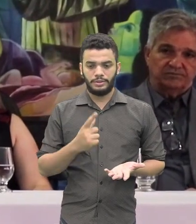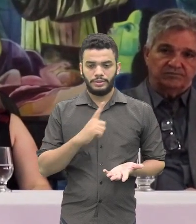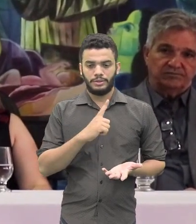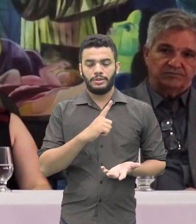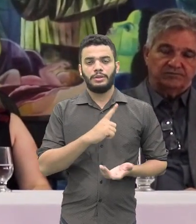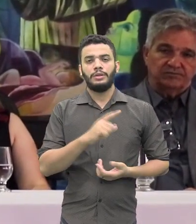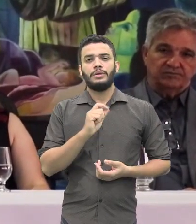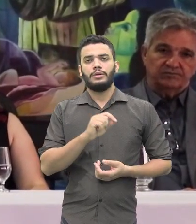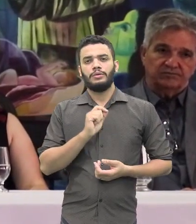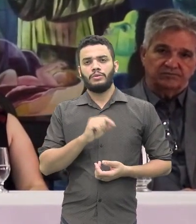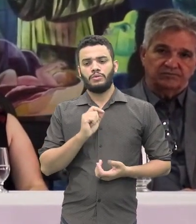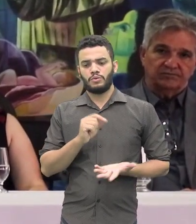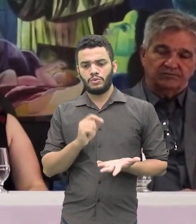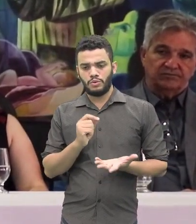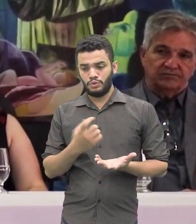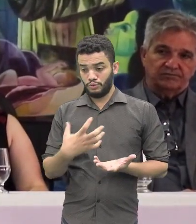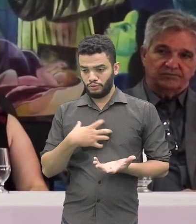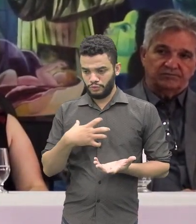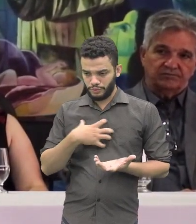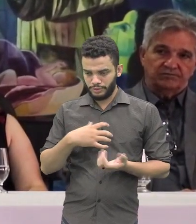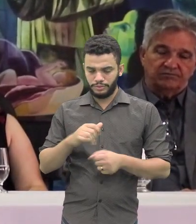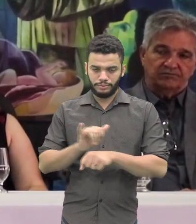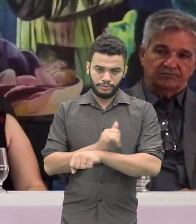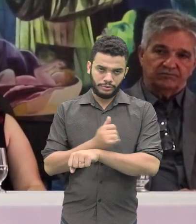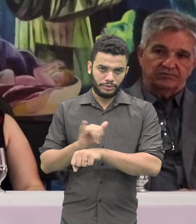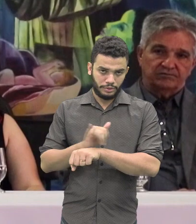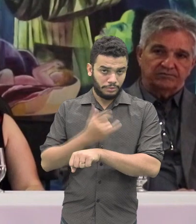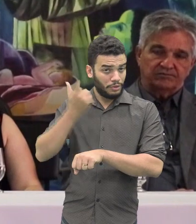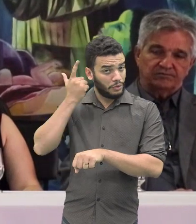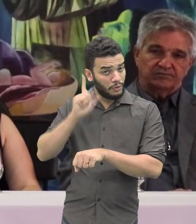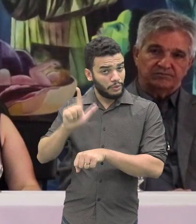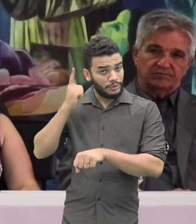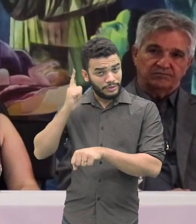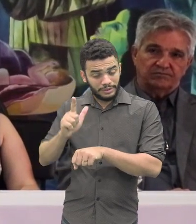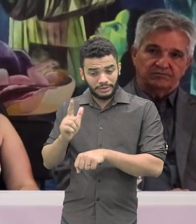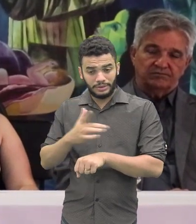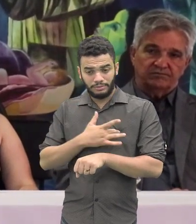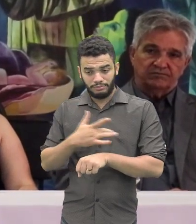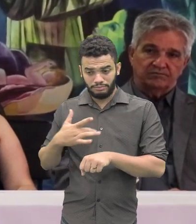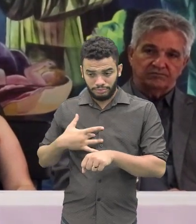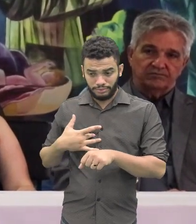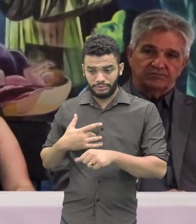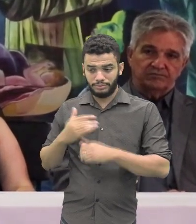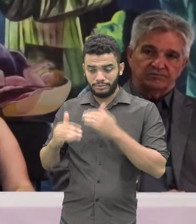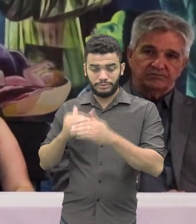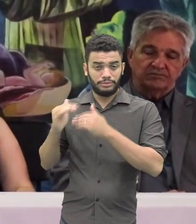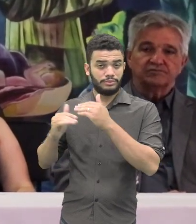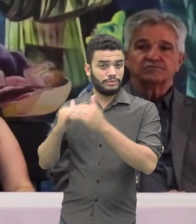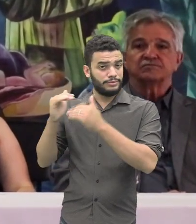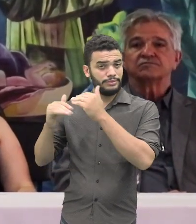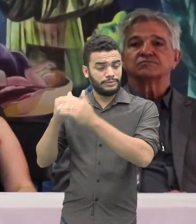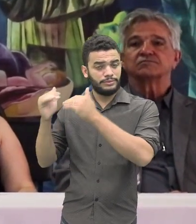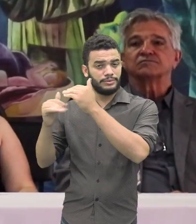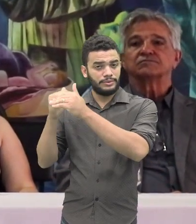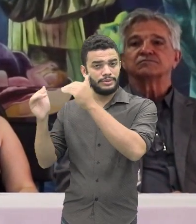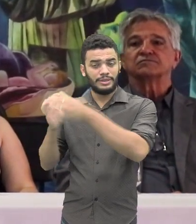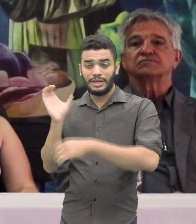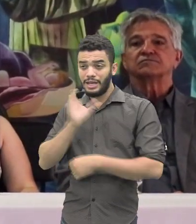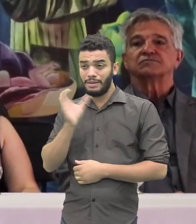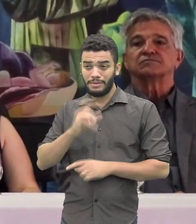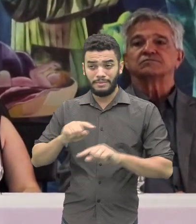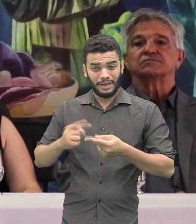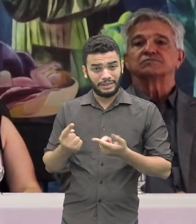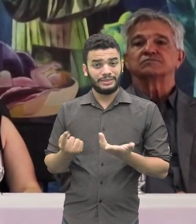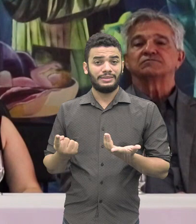líquida e Pronto né se a gente fizesse isso seria um caos porque não dá para financiar